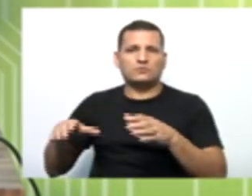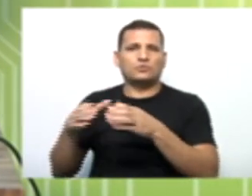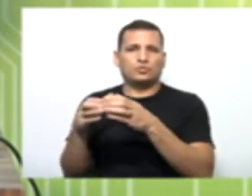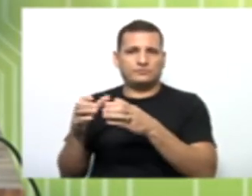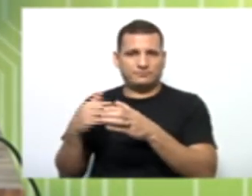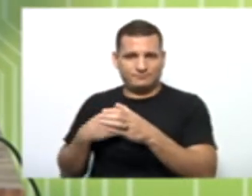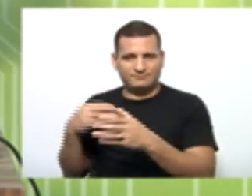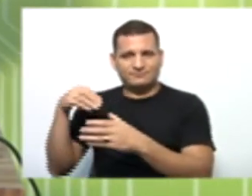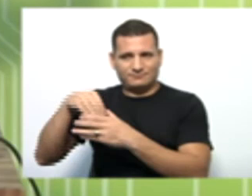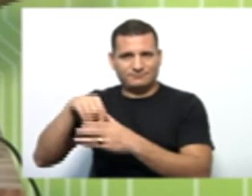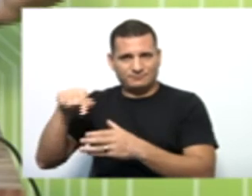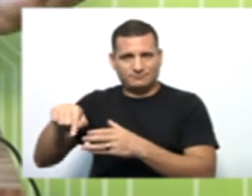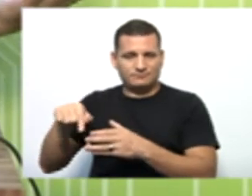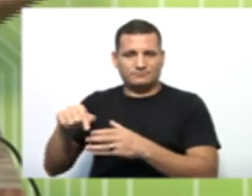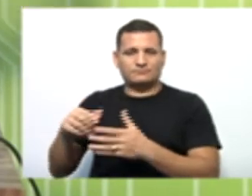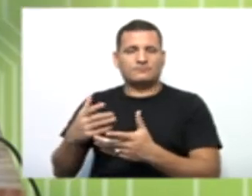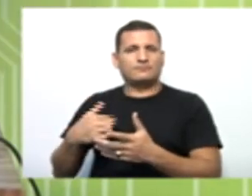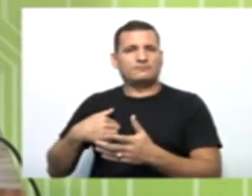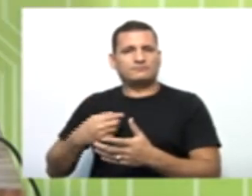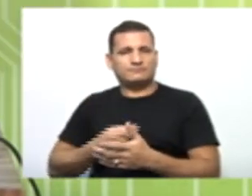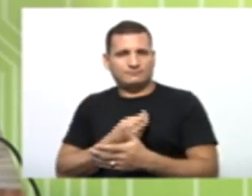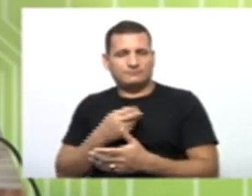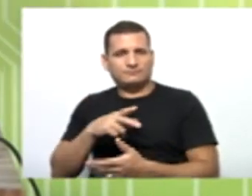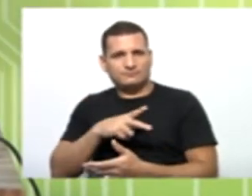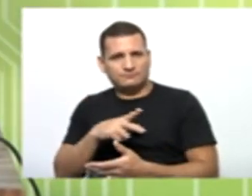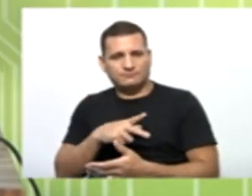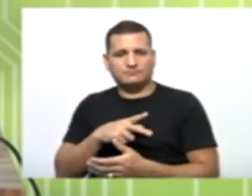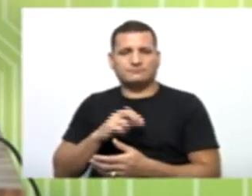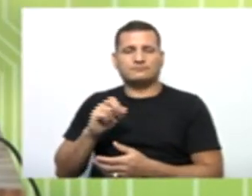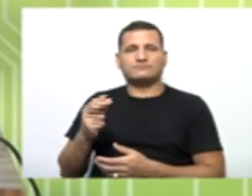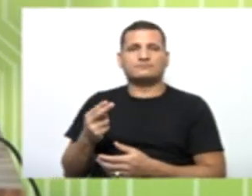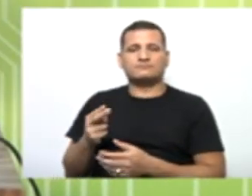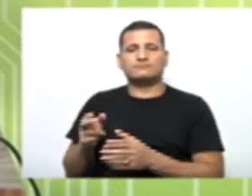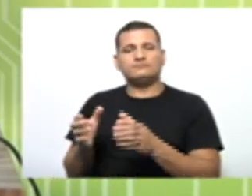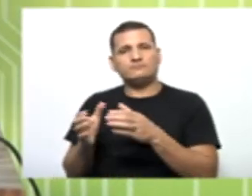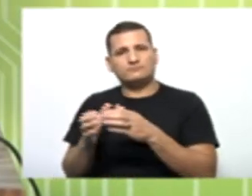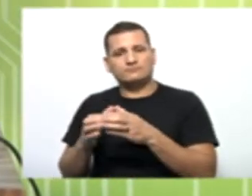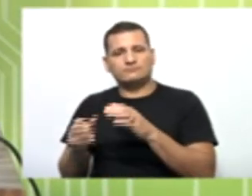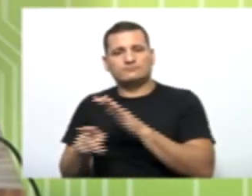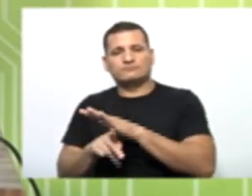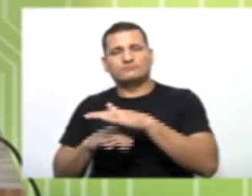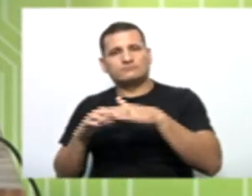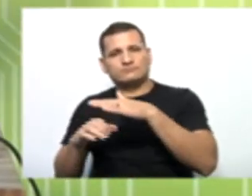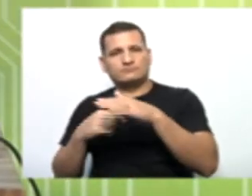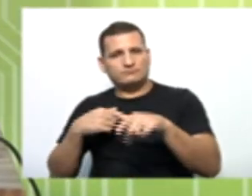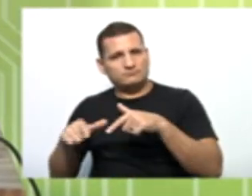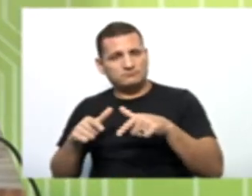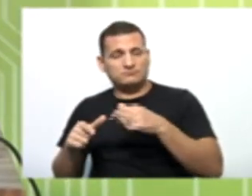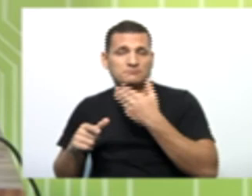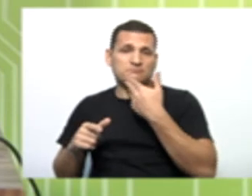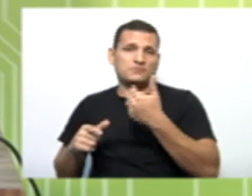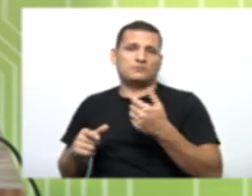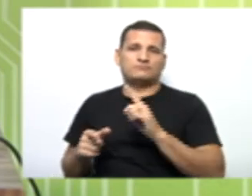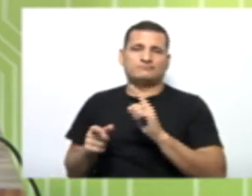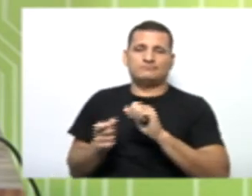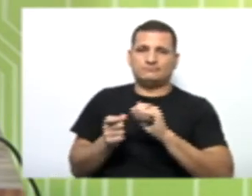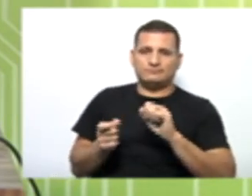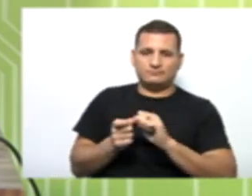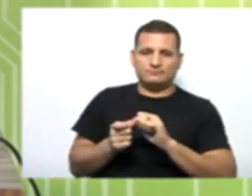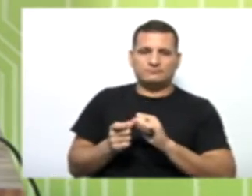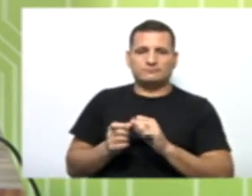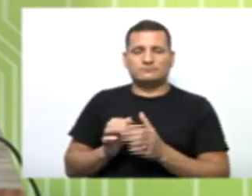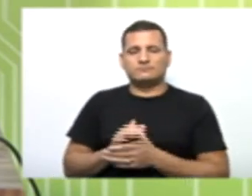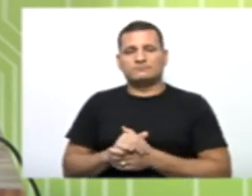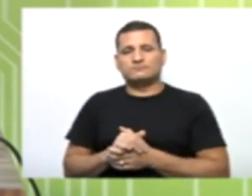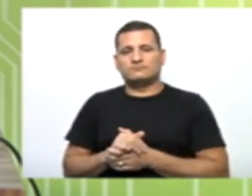seja o grupo que faz parte da minha vida privada ou o grupo que faz parte da instituição que eu trabalho, é melhor não fazê-la, né? Por